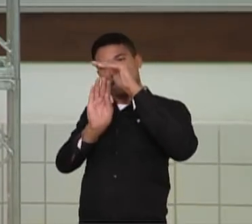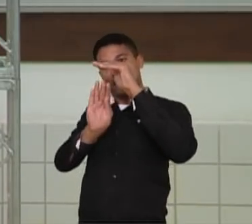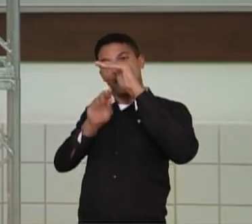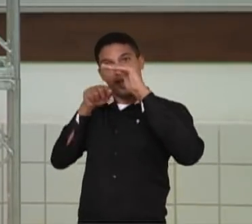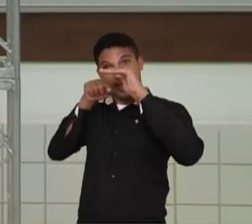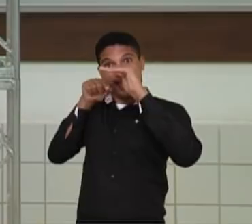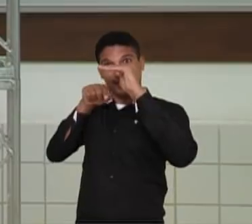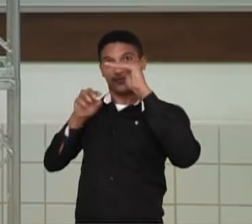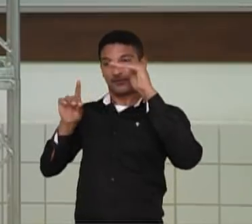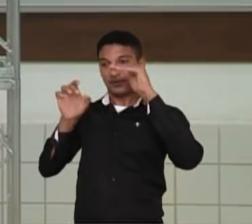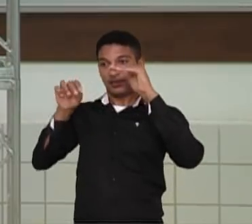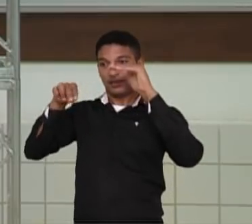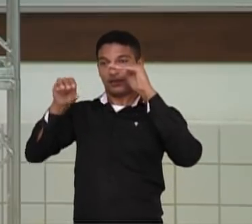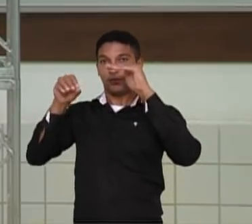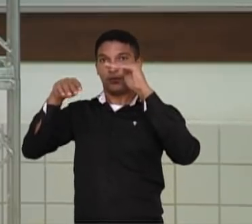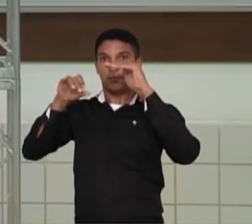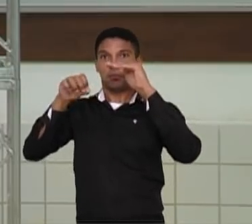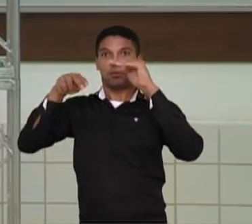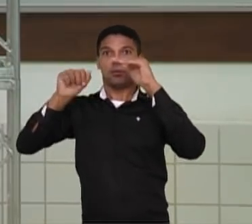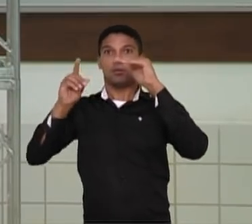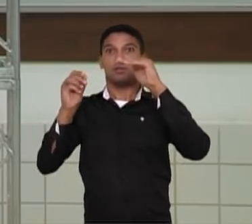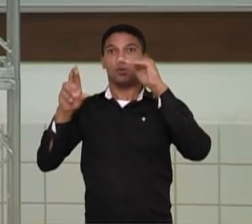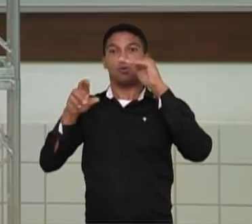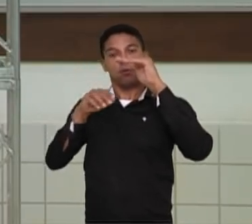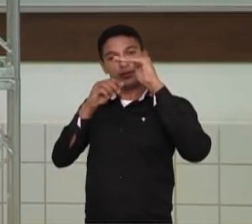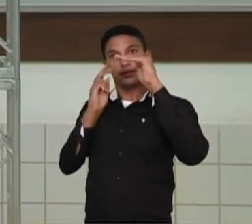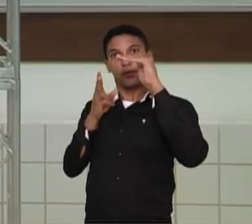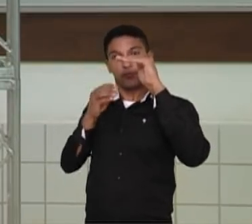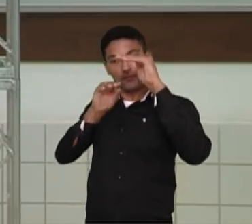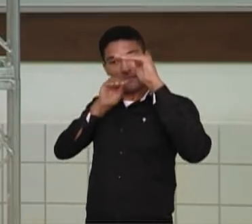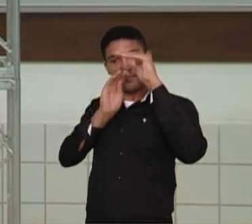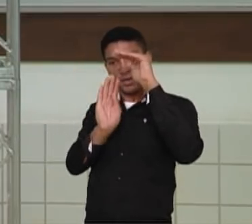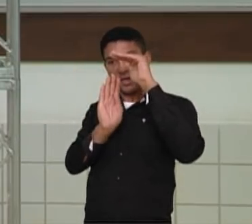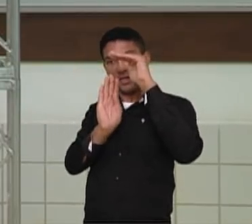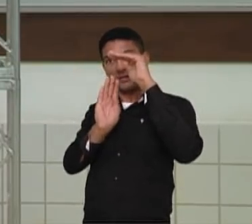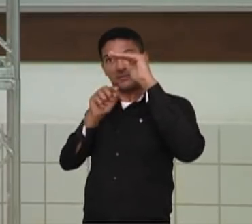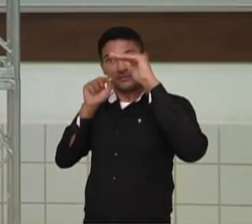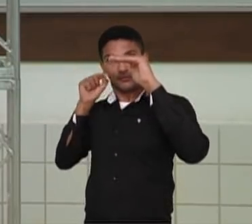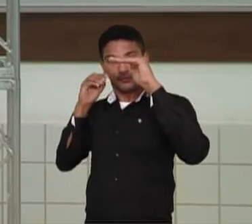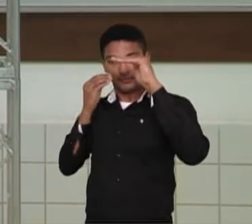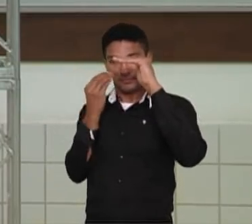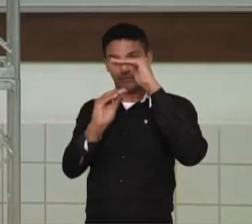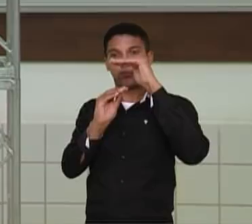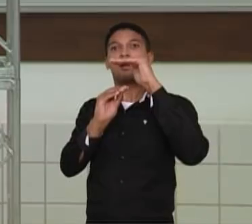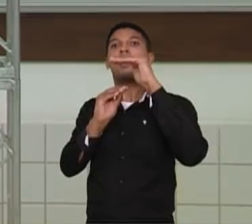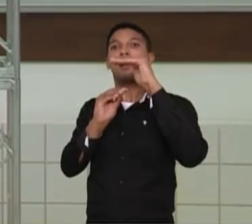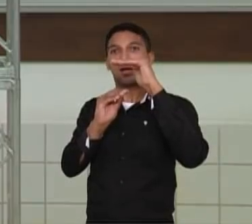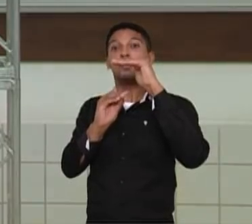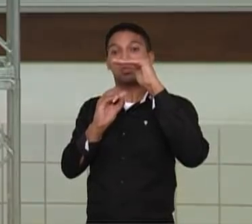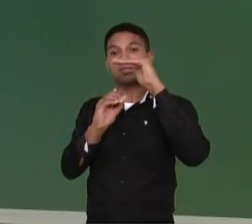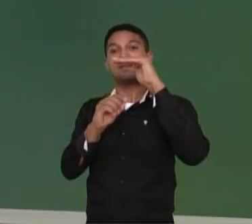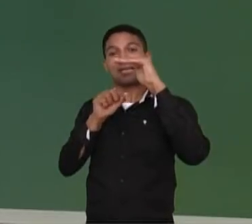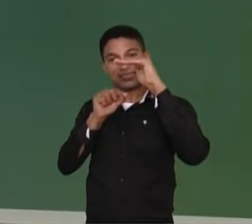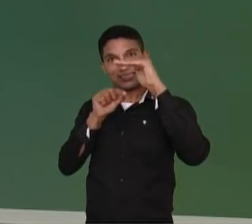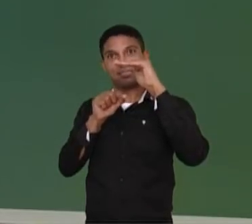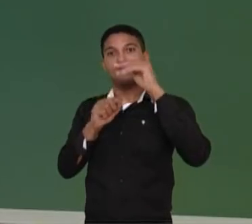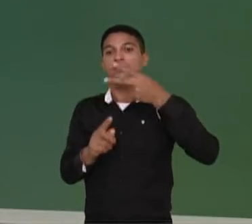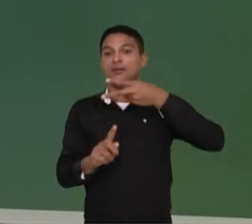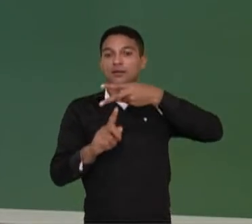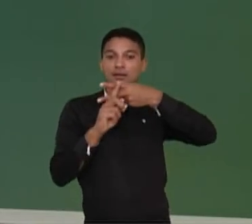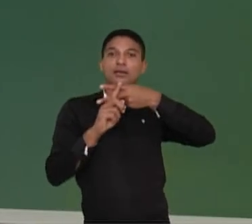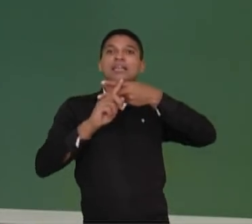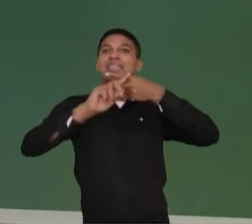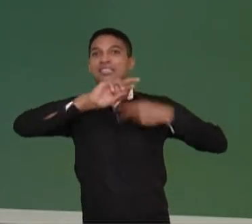ocupa a posição do denominador, ele tem que ser diferente de zero. Então, isso é outra informação bem importante para você.